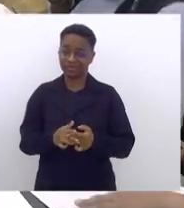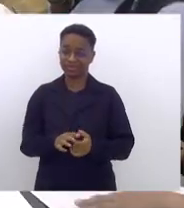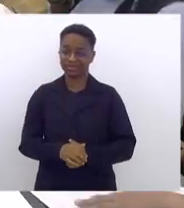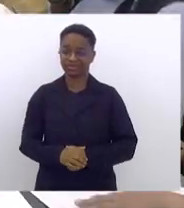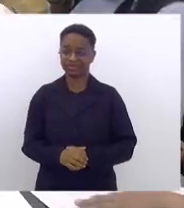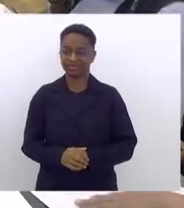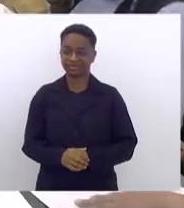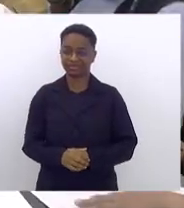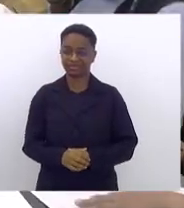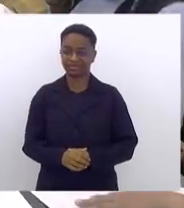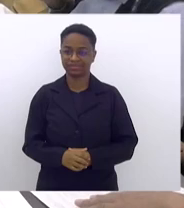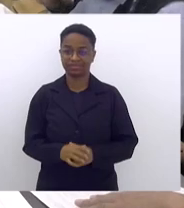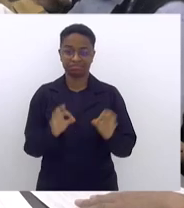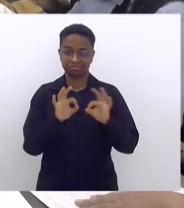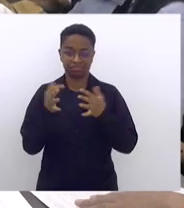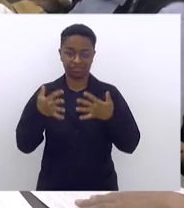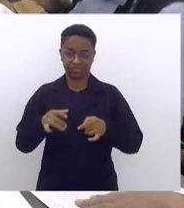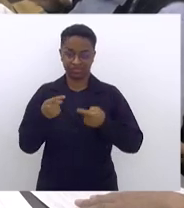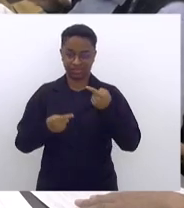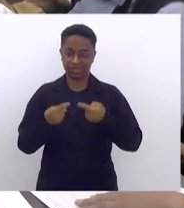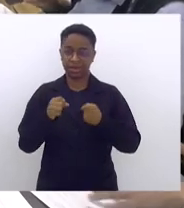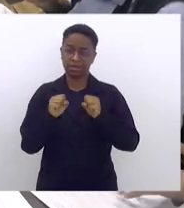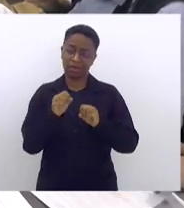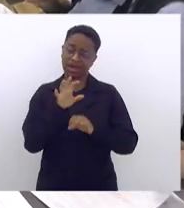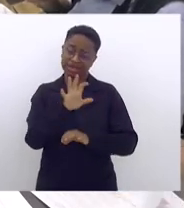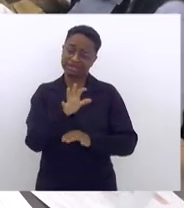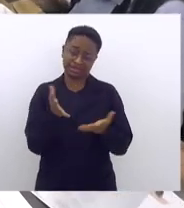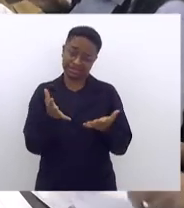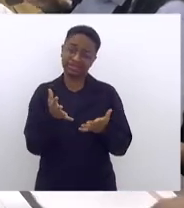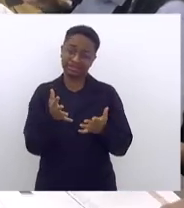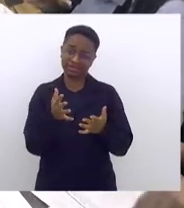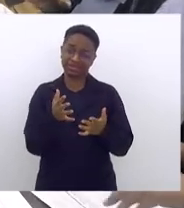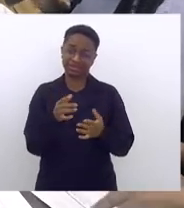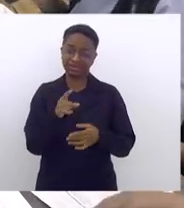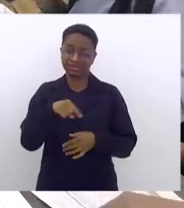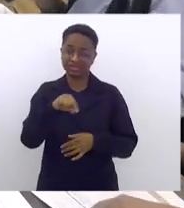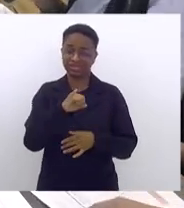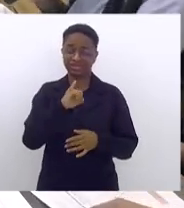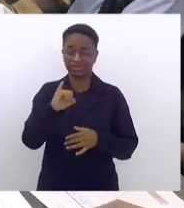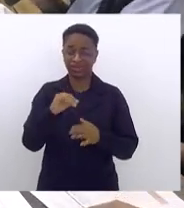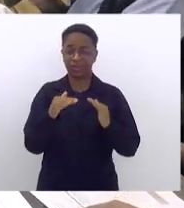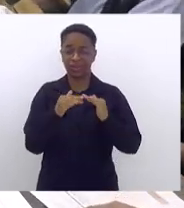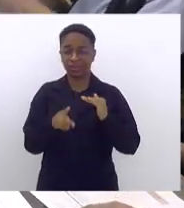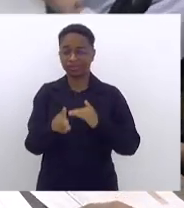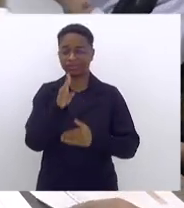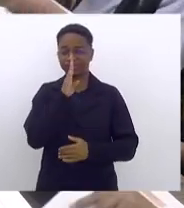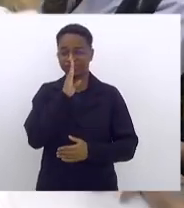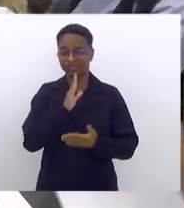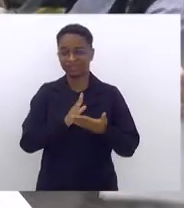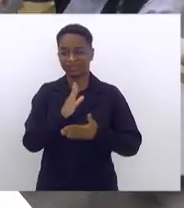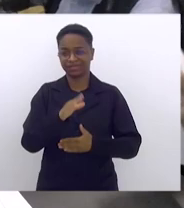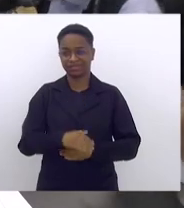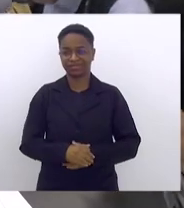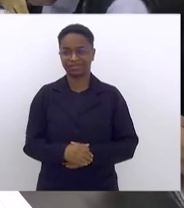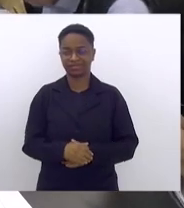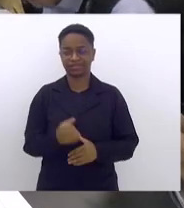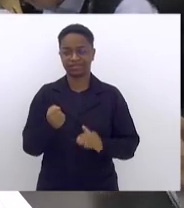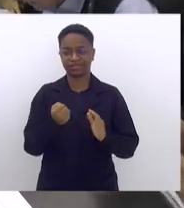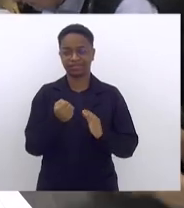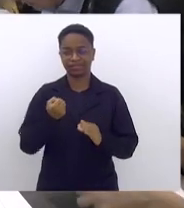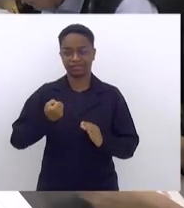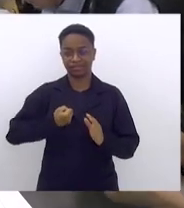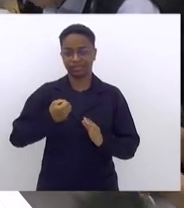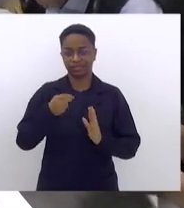necessária. Não havendo quem queira discutir, pode ser isso aí. Se eu acho que aprovo, pensa como estão. Está aprovado. 36 da